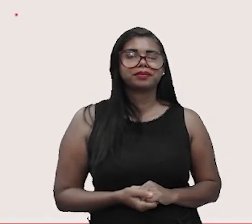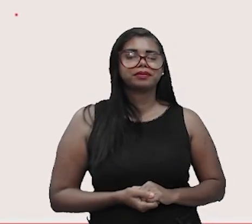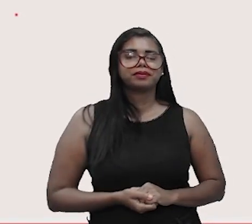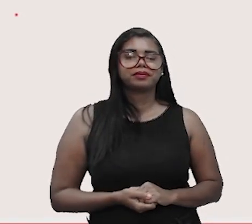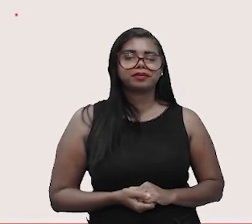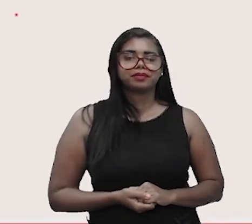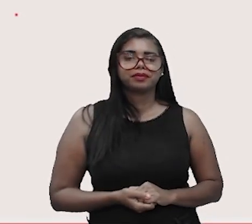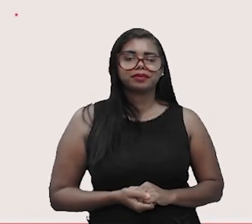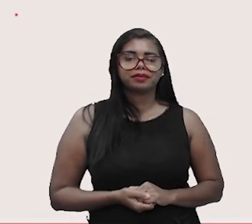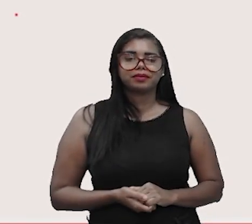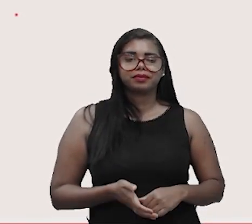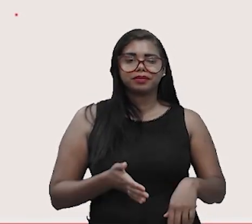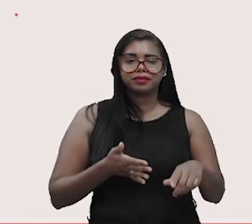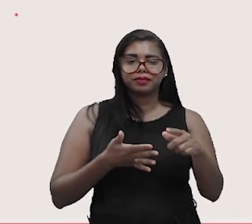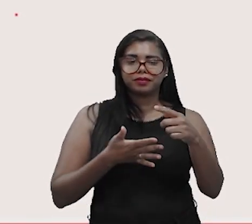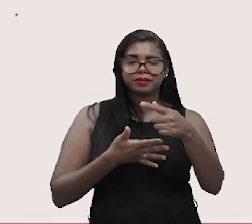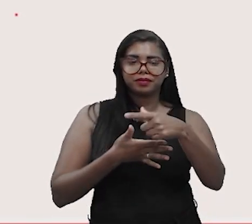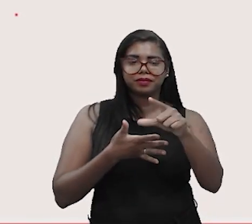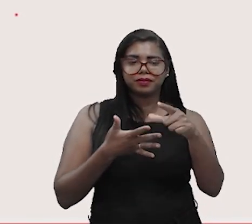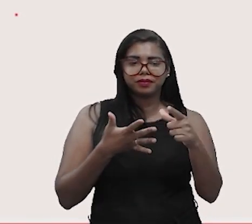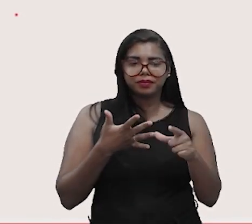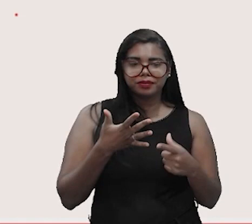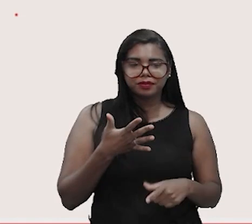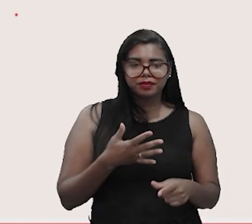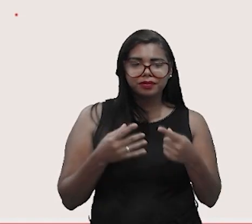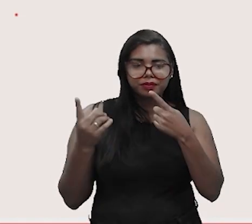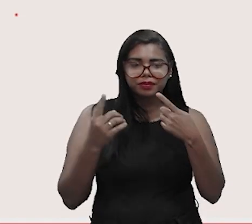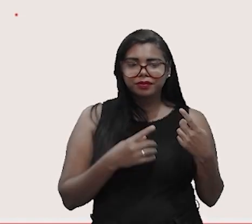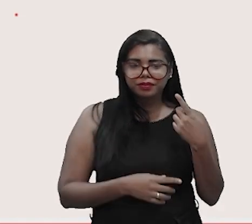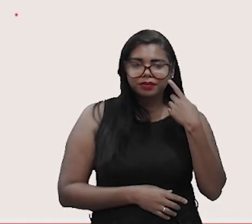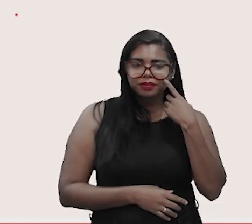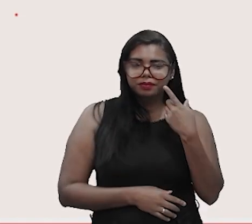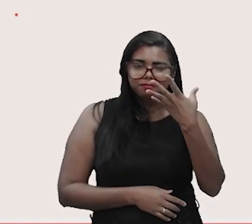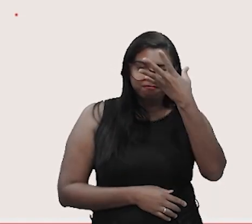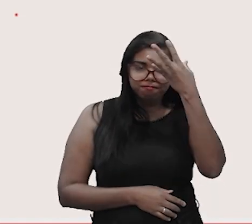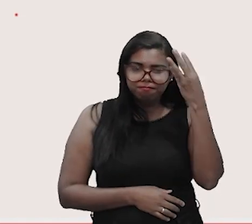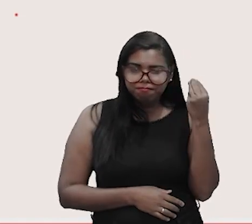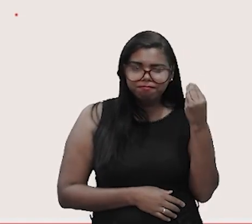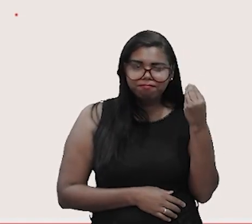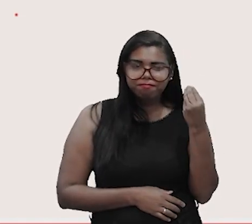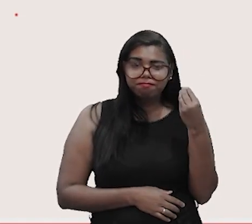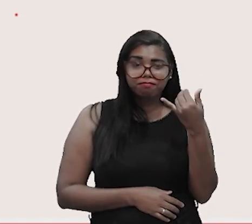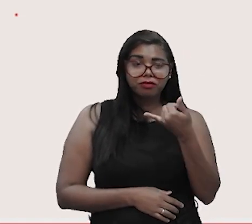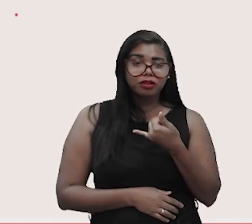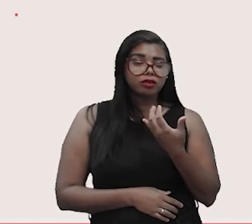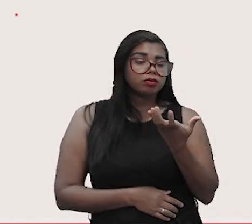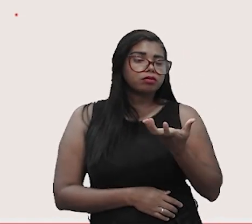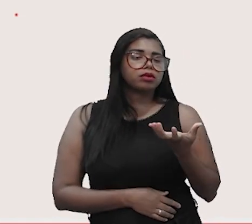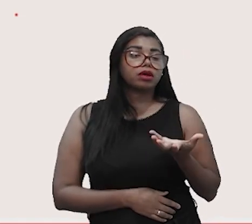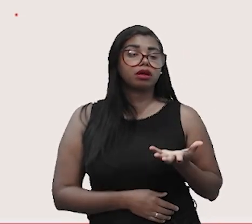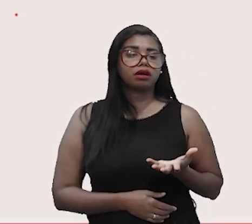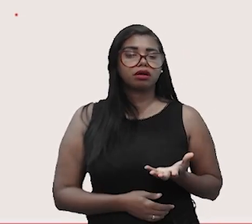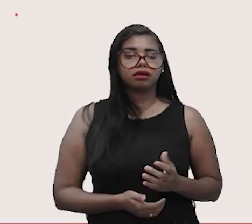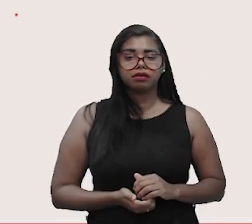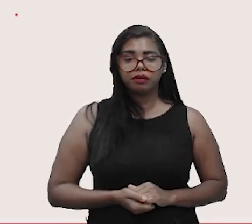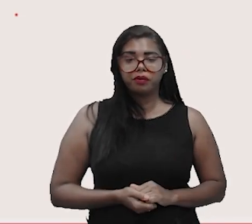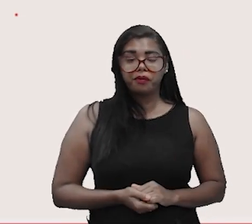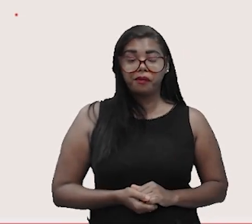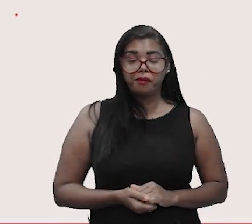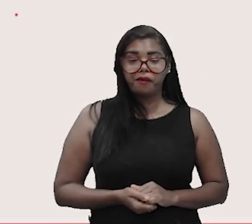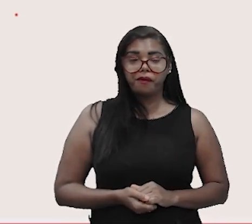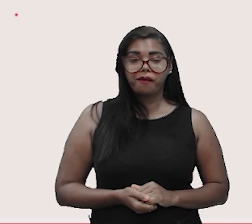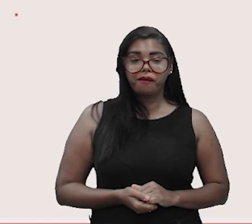correções. Vê se esquece-me. Falo com bem entender. Mais uma